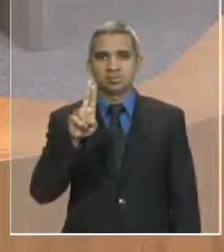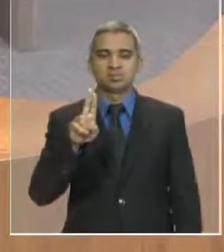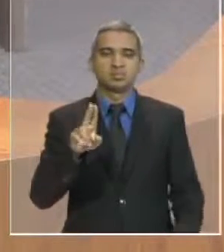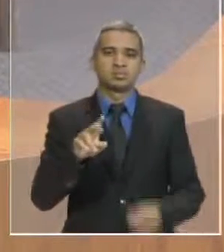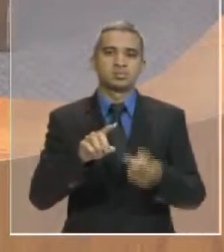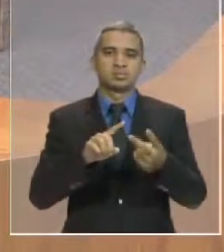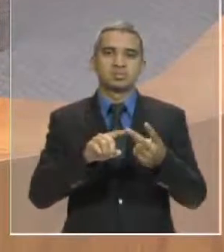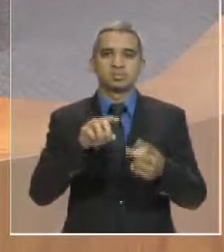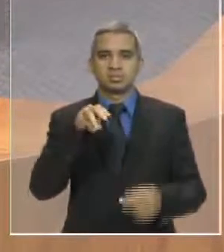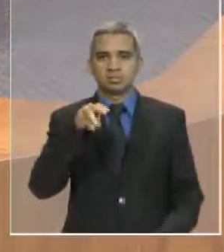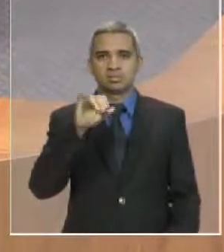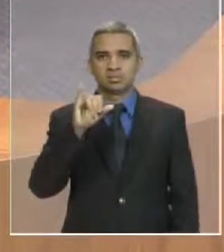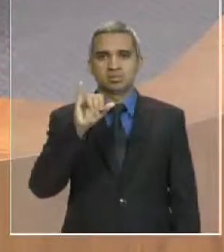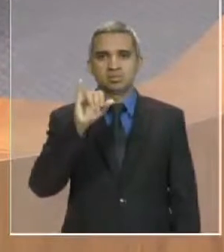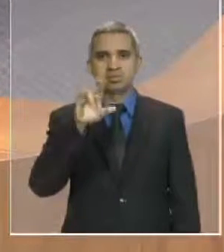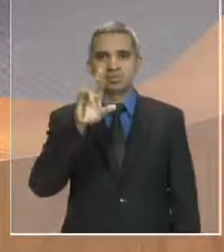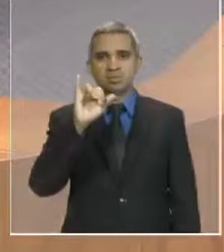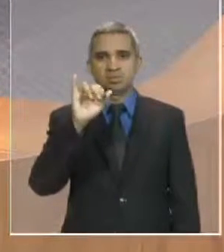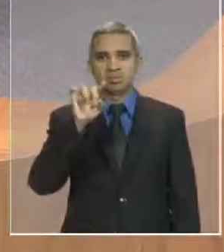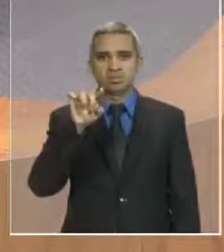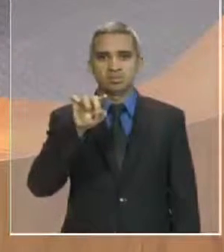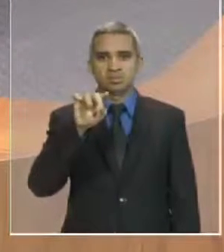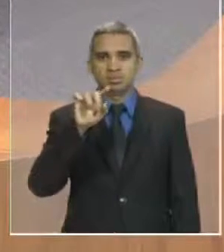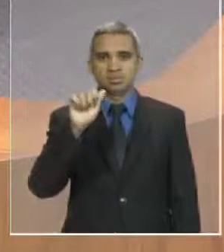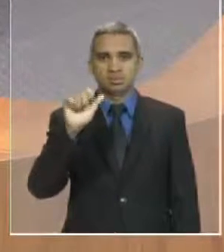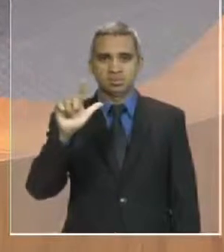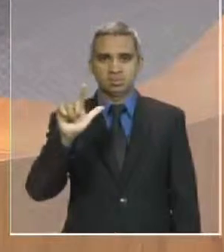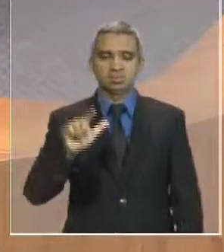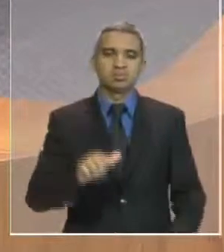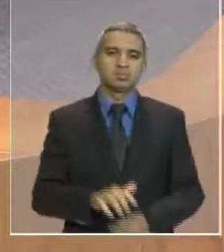Mirinzal, e a estrada ainda, né, de Mirinzal